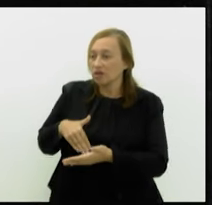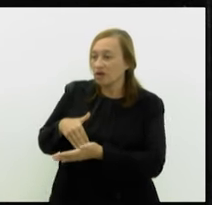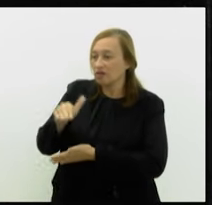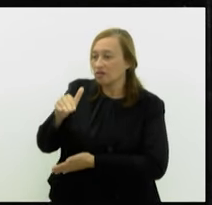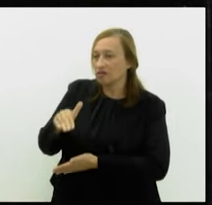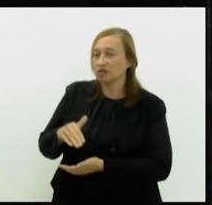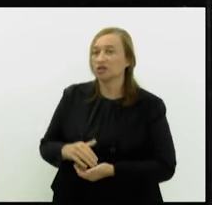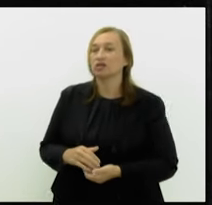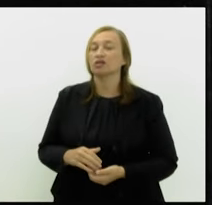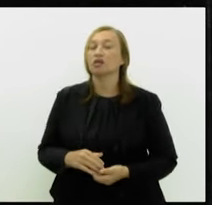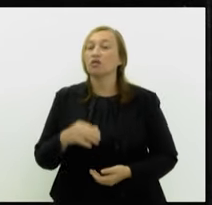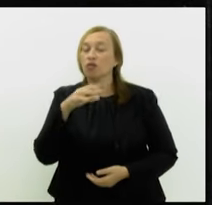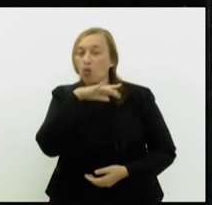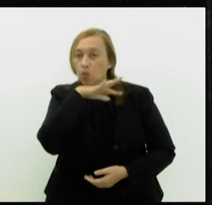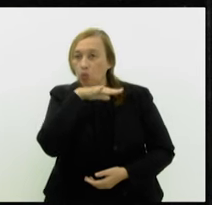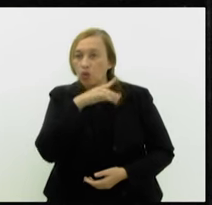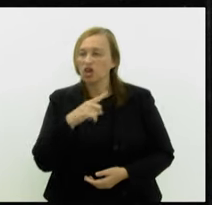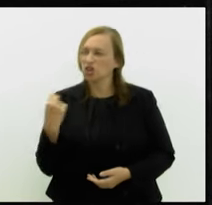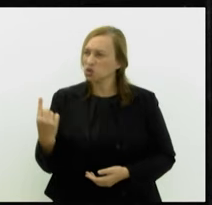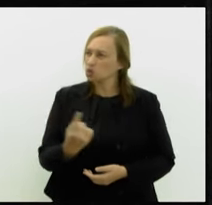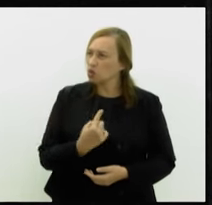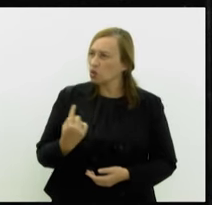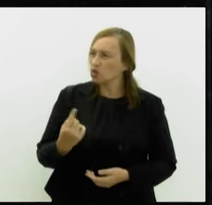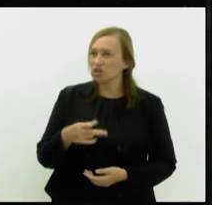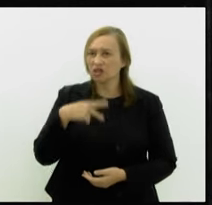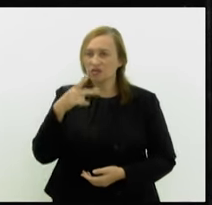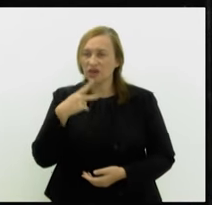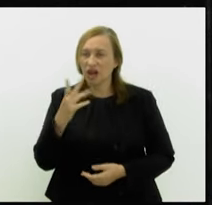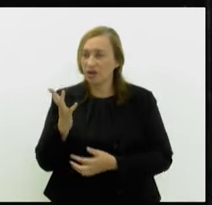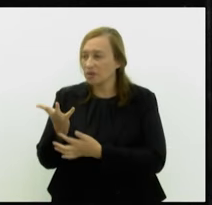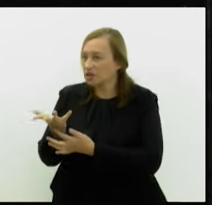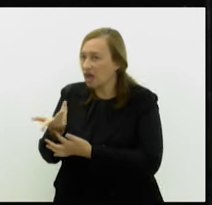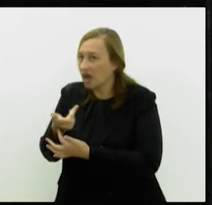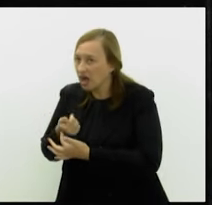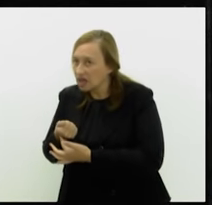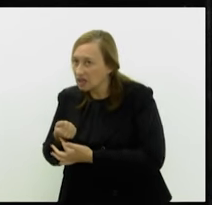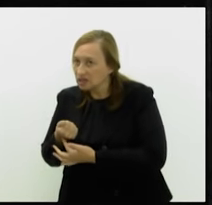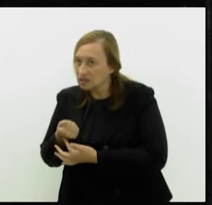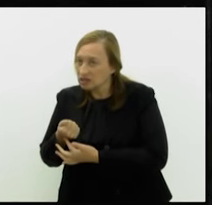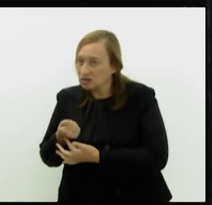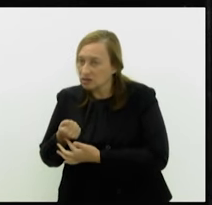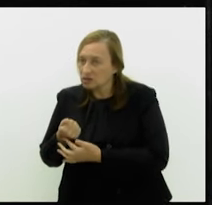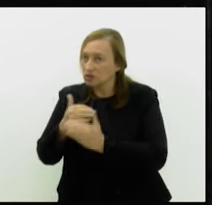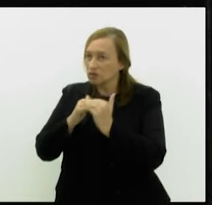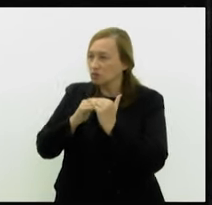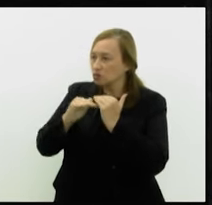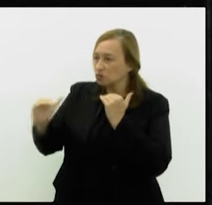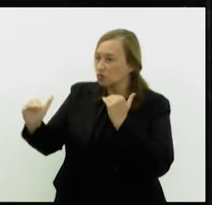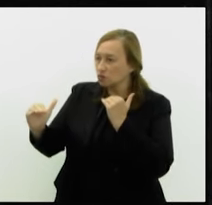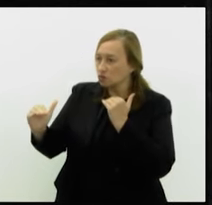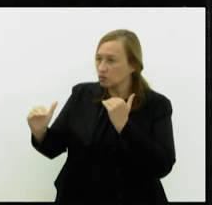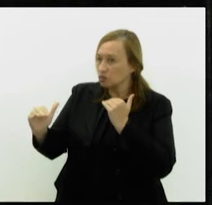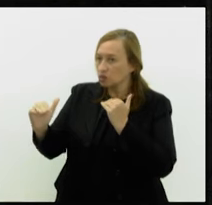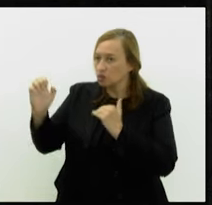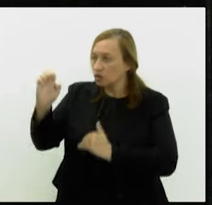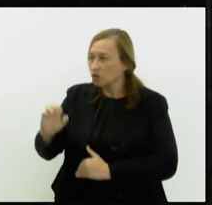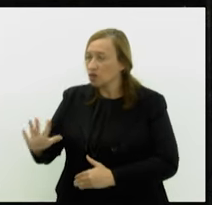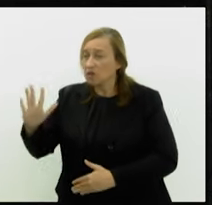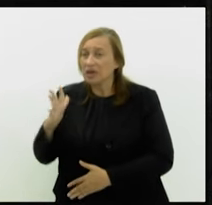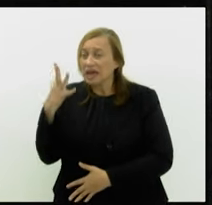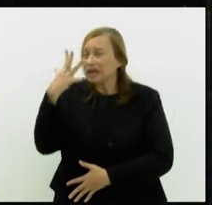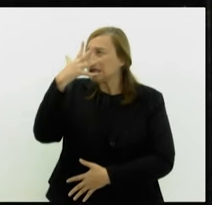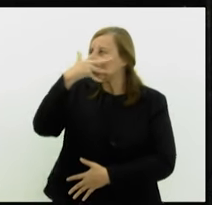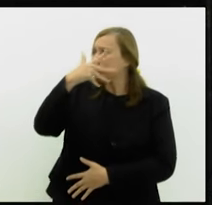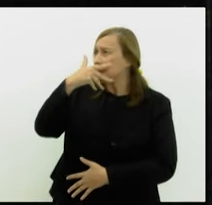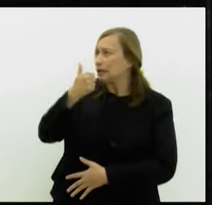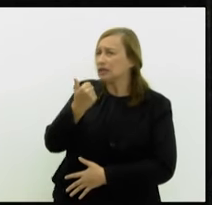Foi bárbaro. Nós que muitas vezes falamos da arte nos trilhos europeus e o quanto que é lindo ver artistas